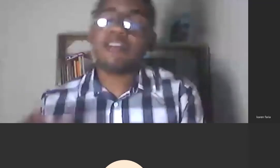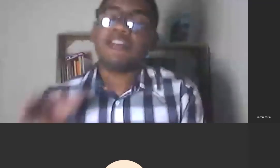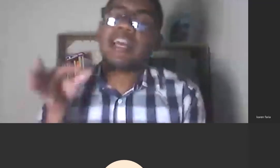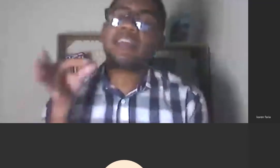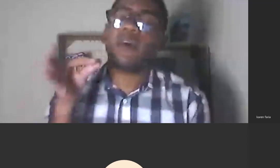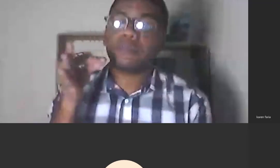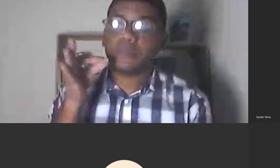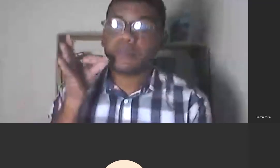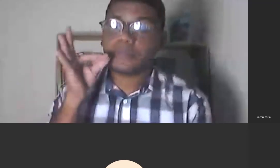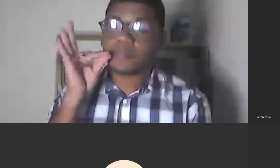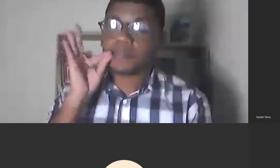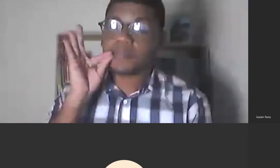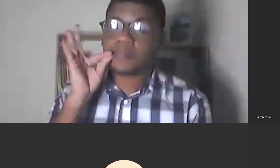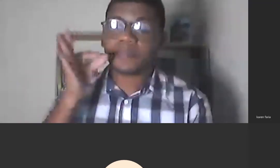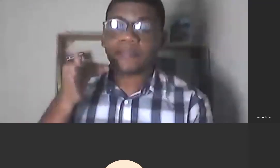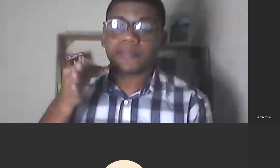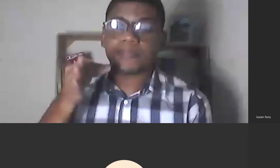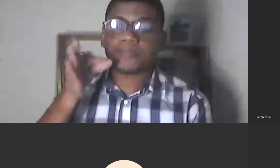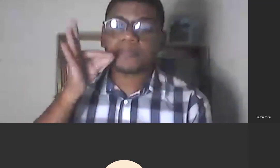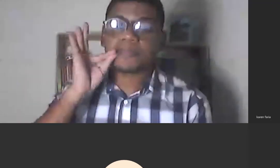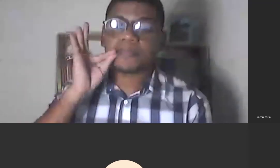Café, Lia, vai ficar aqui, ó.